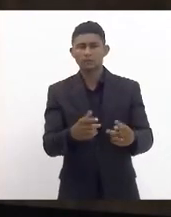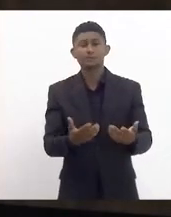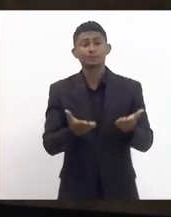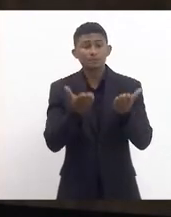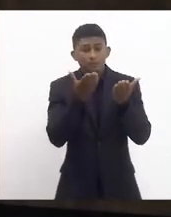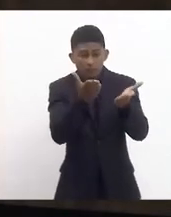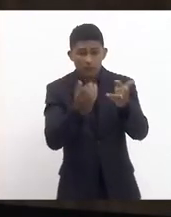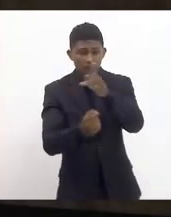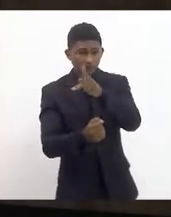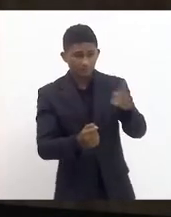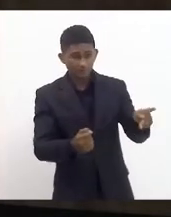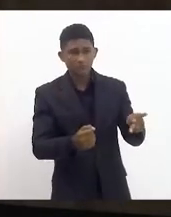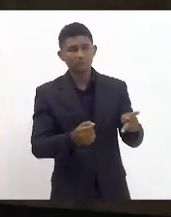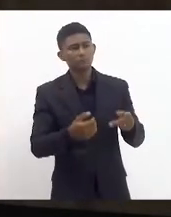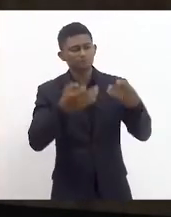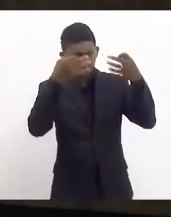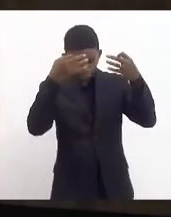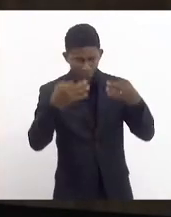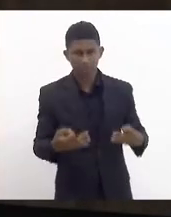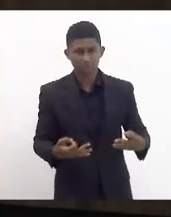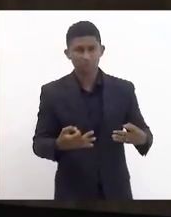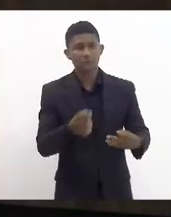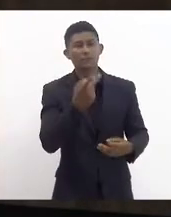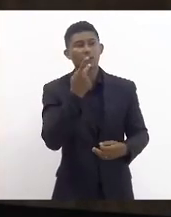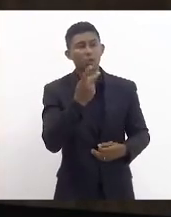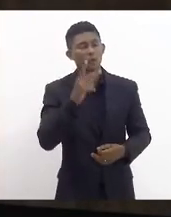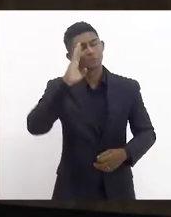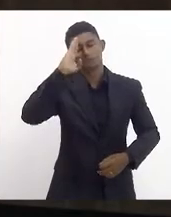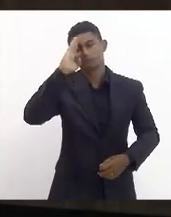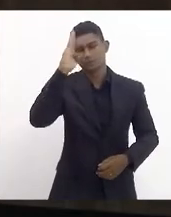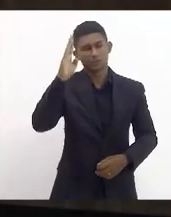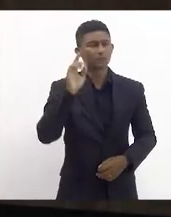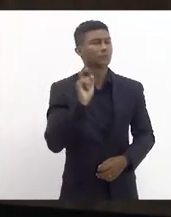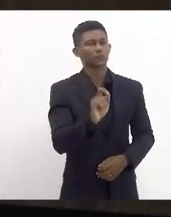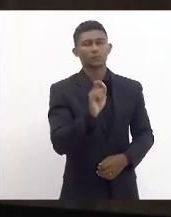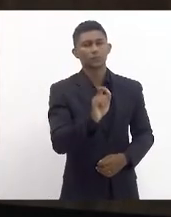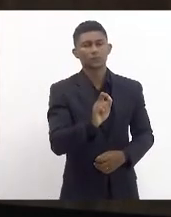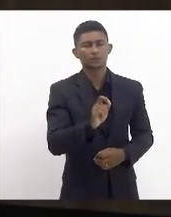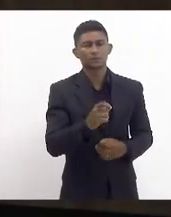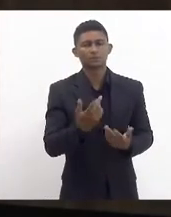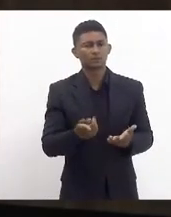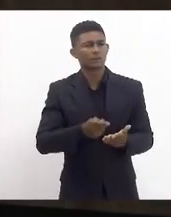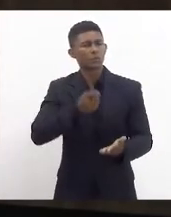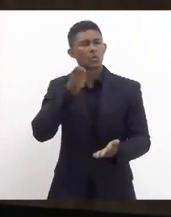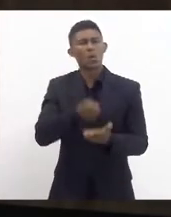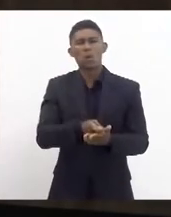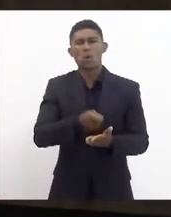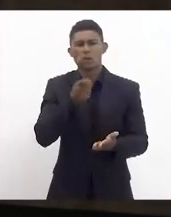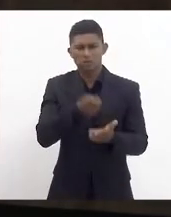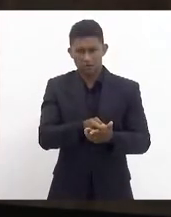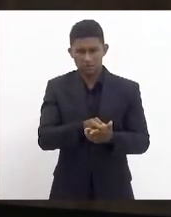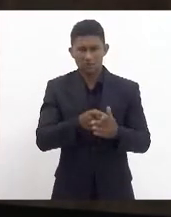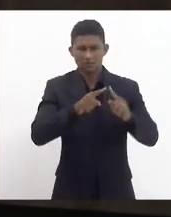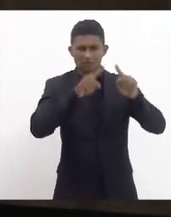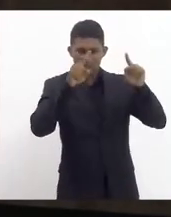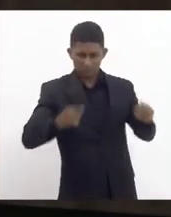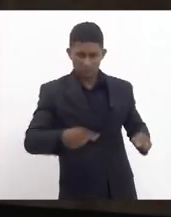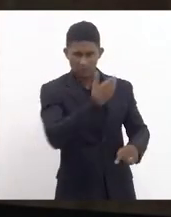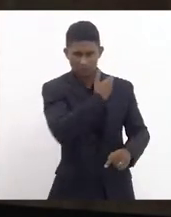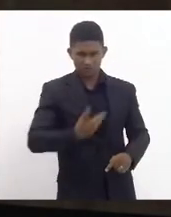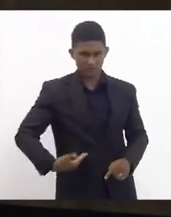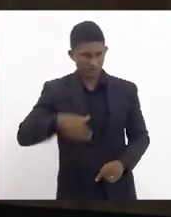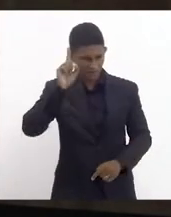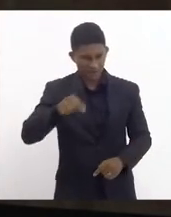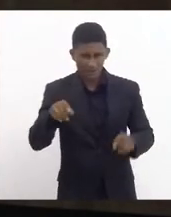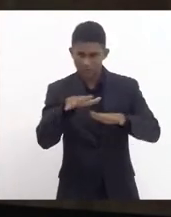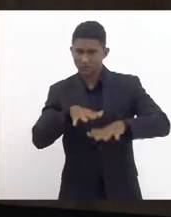abordou a questão principal. Você não é obrigado a ser funcionário